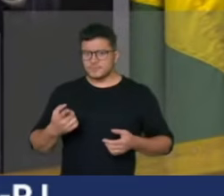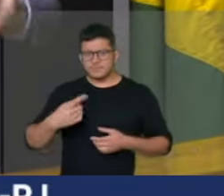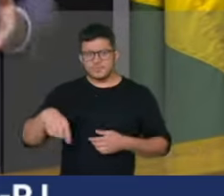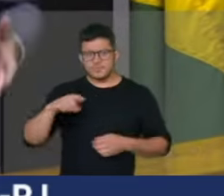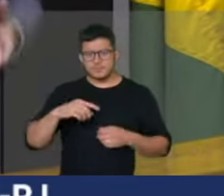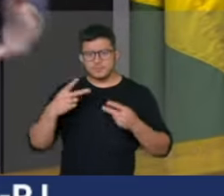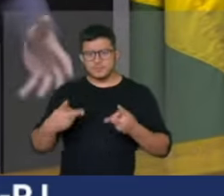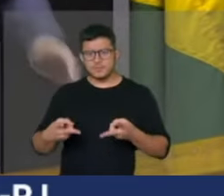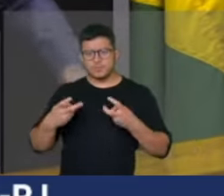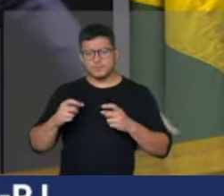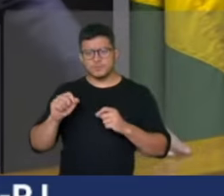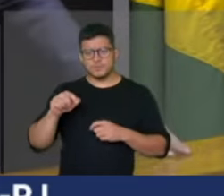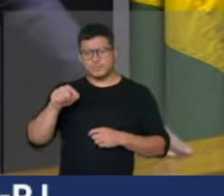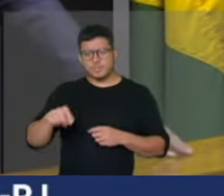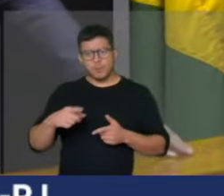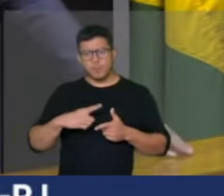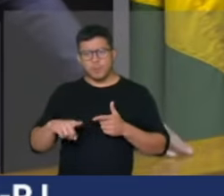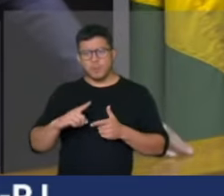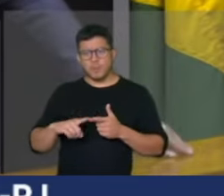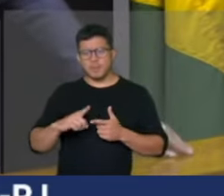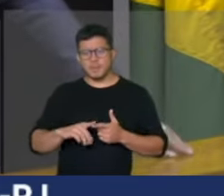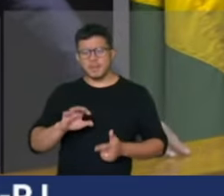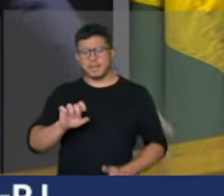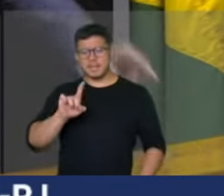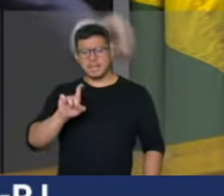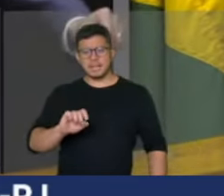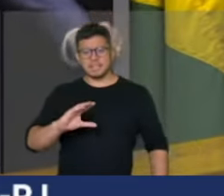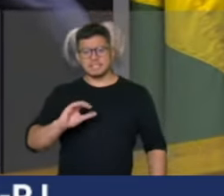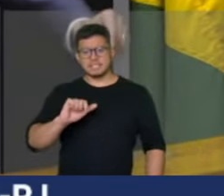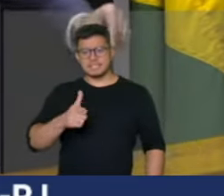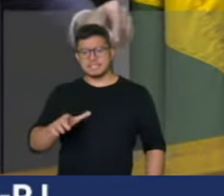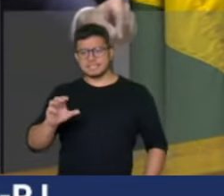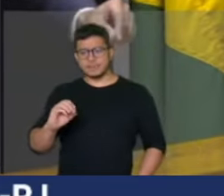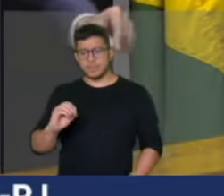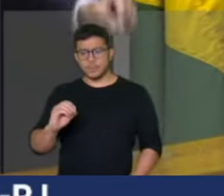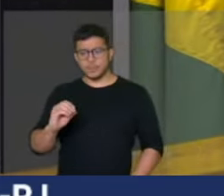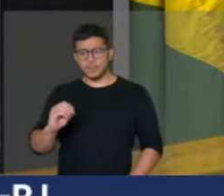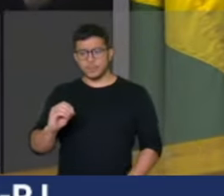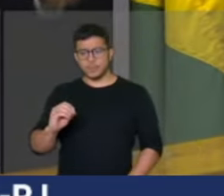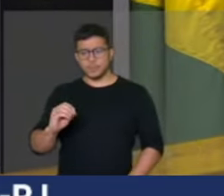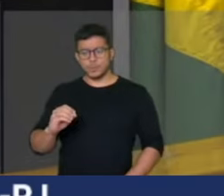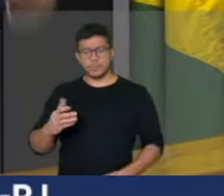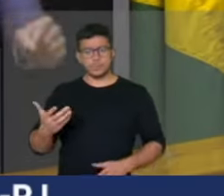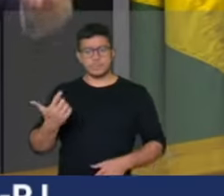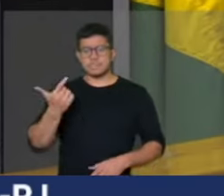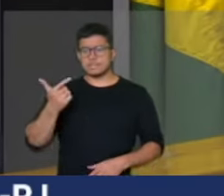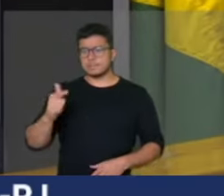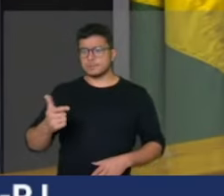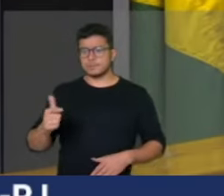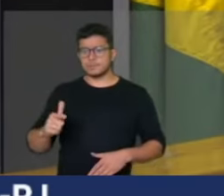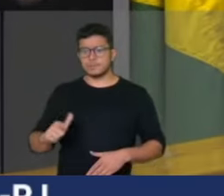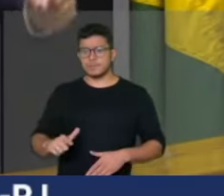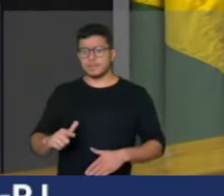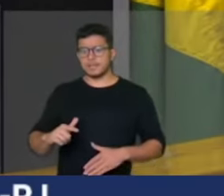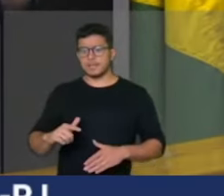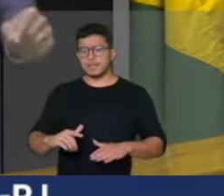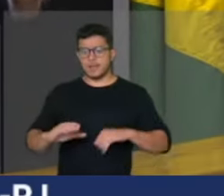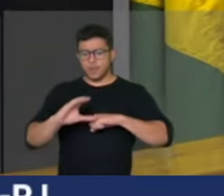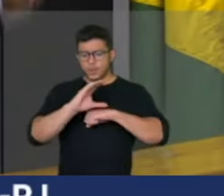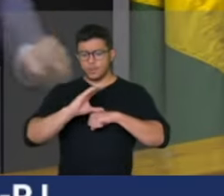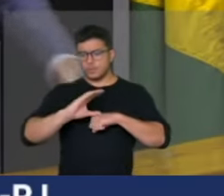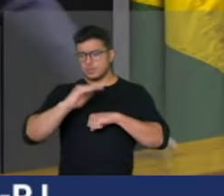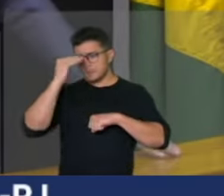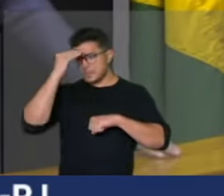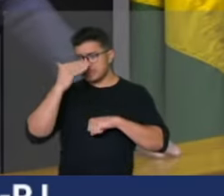nós estamos vivendo um estado de exceção, um estado em que não há respeito aos